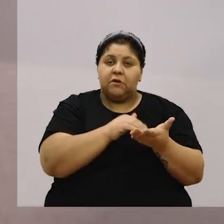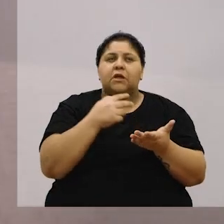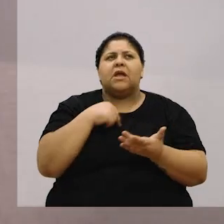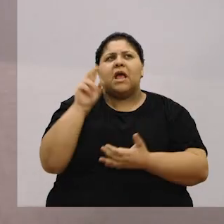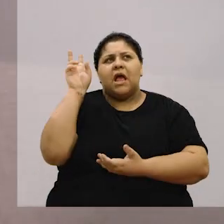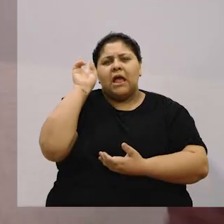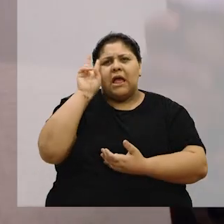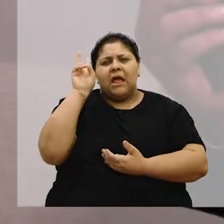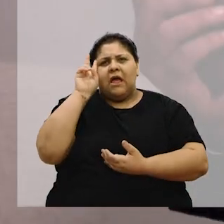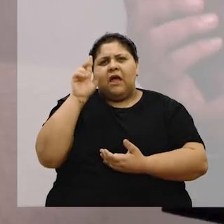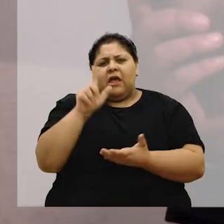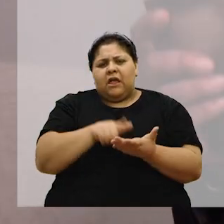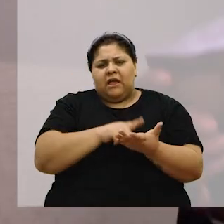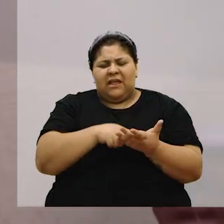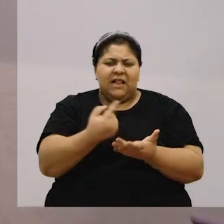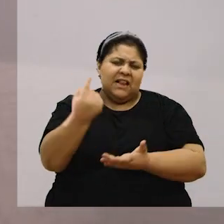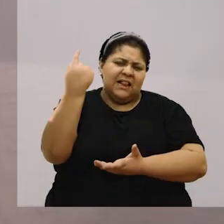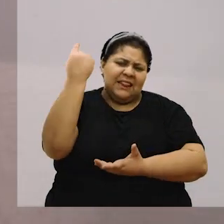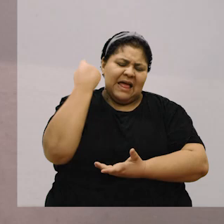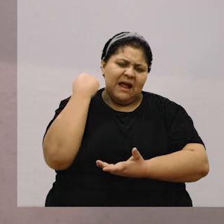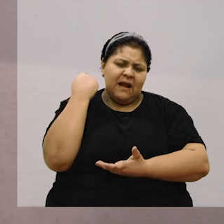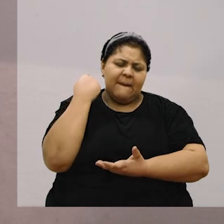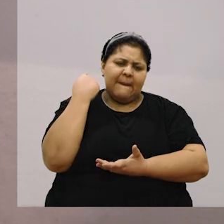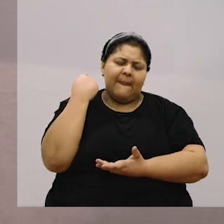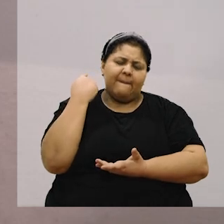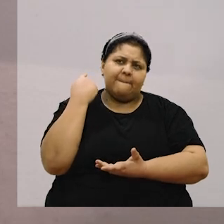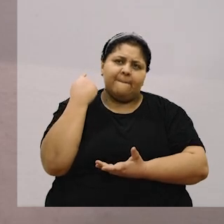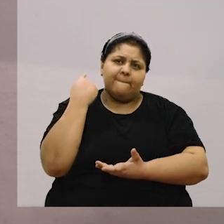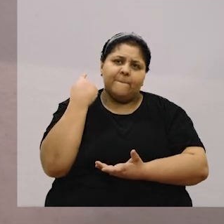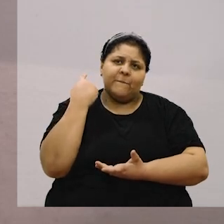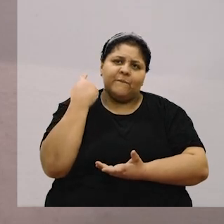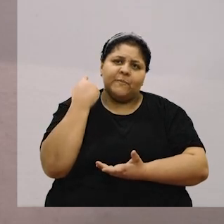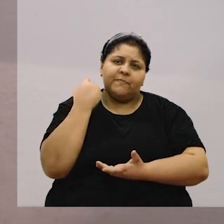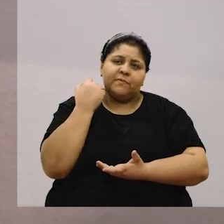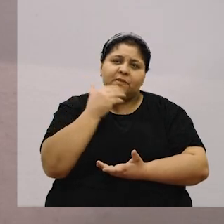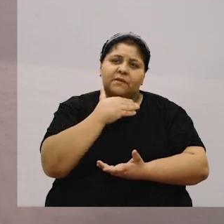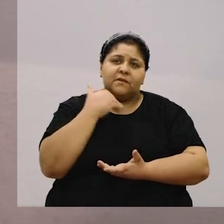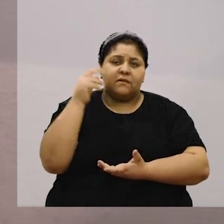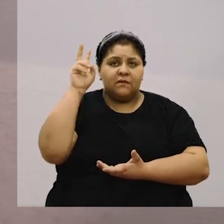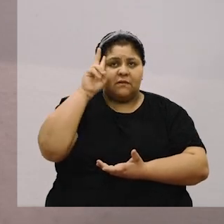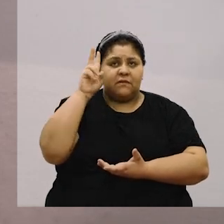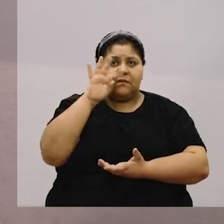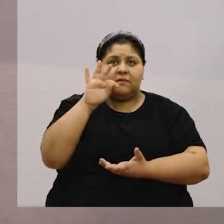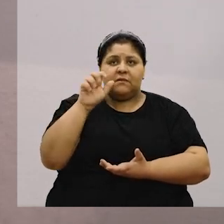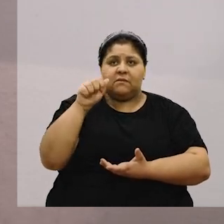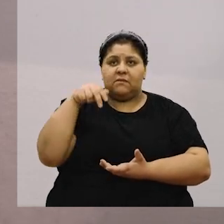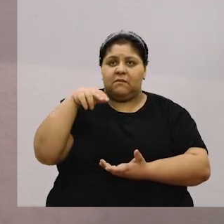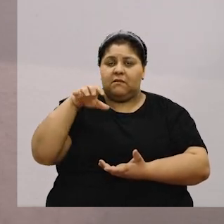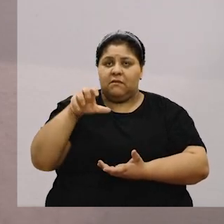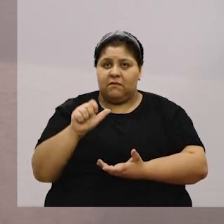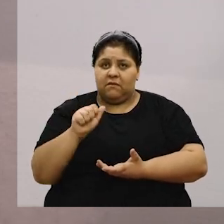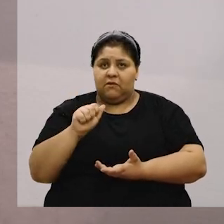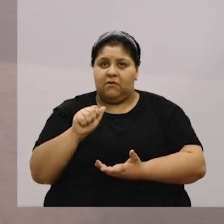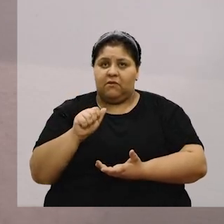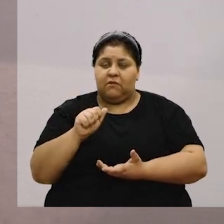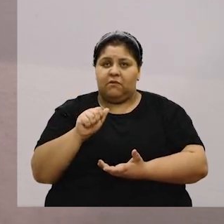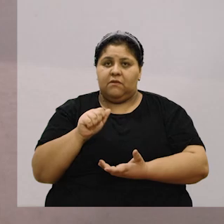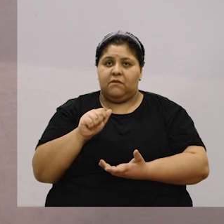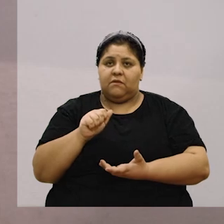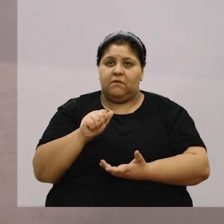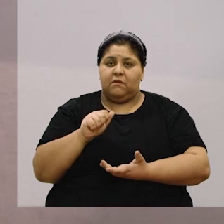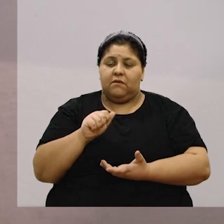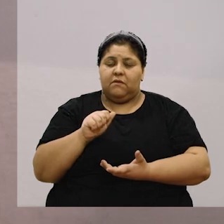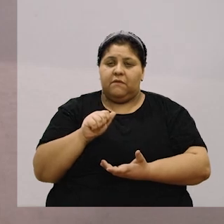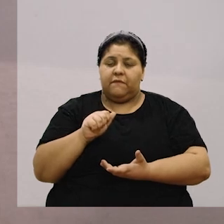secretária, eu lembro de um livro lá de trás que a falecida historiadora Tânia Tonnet fez para o